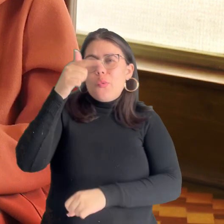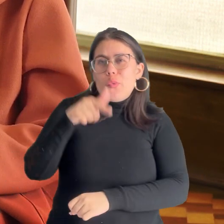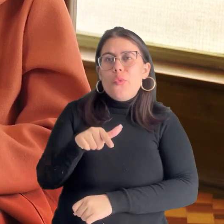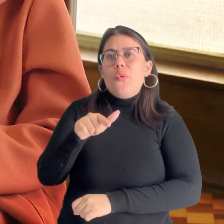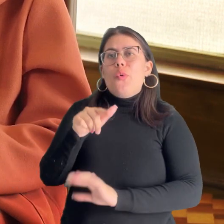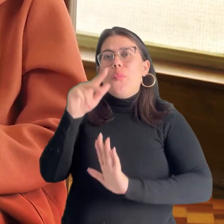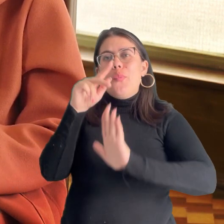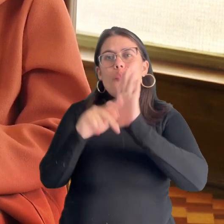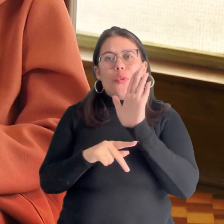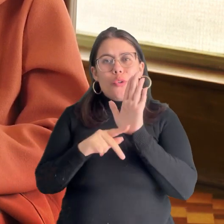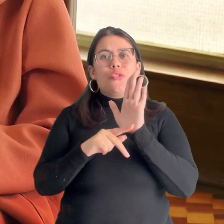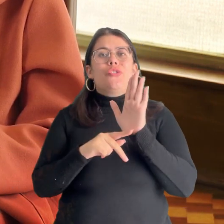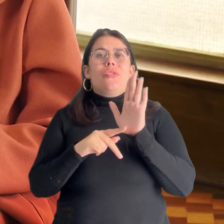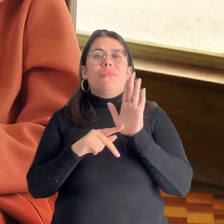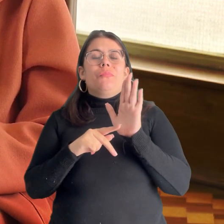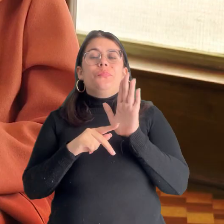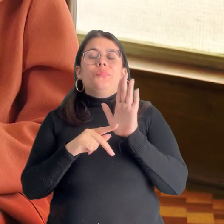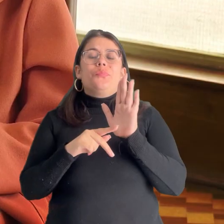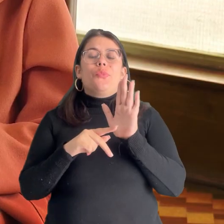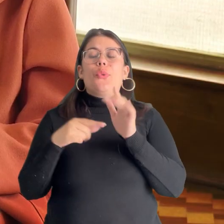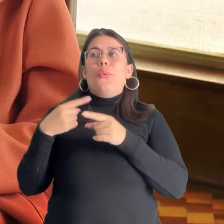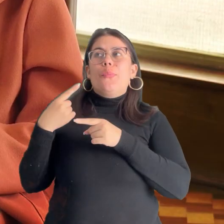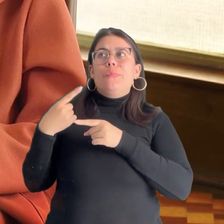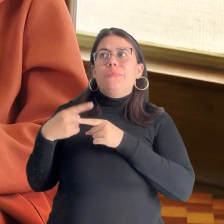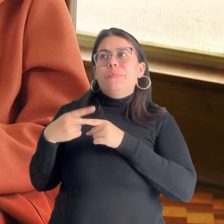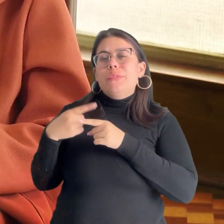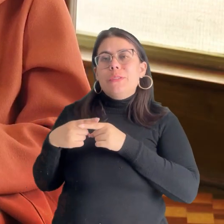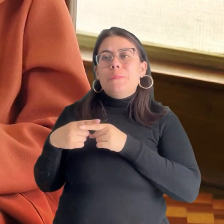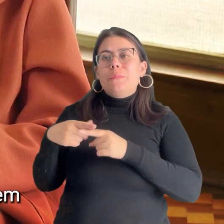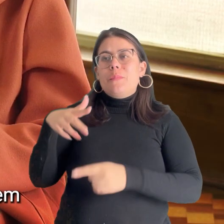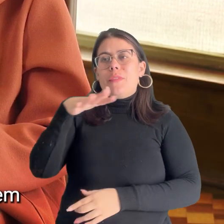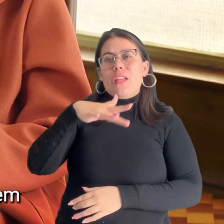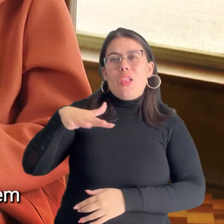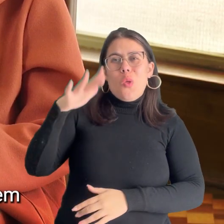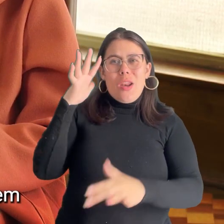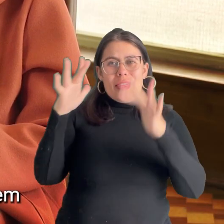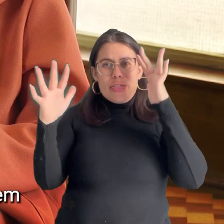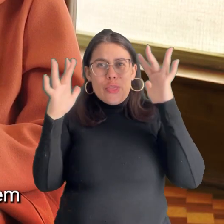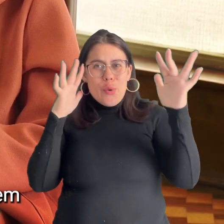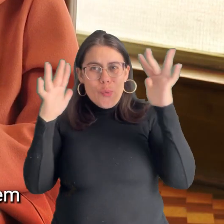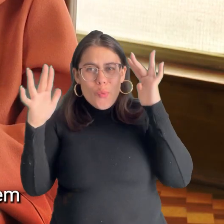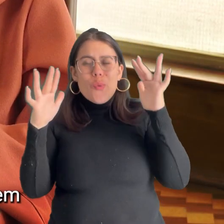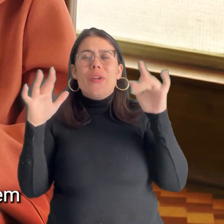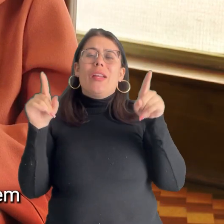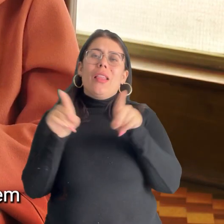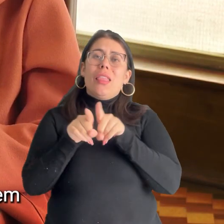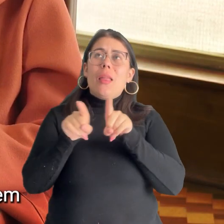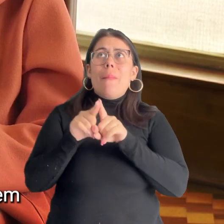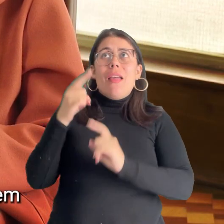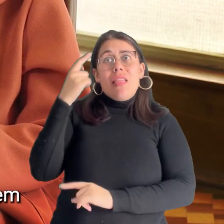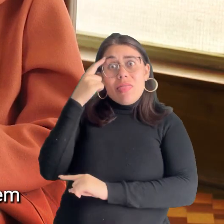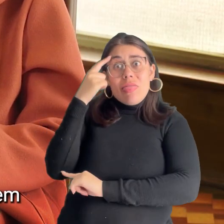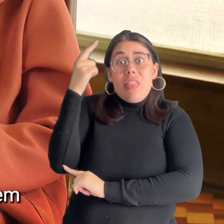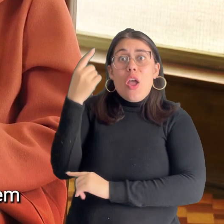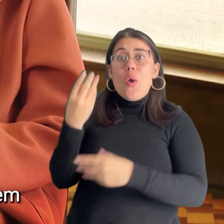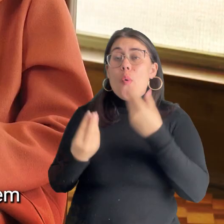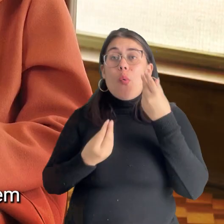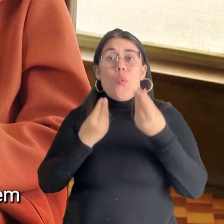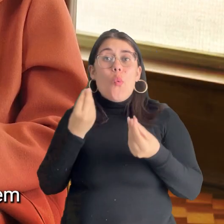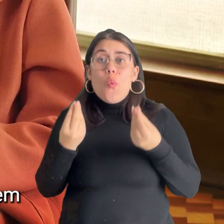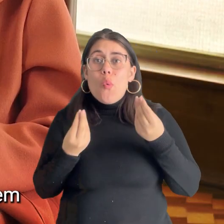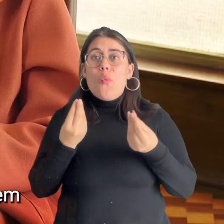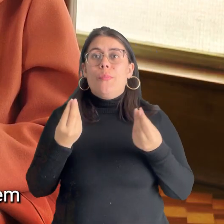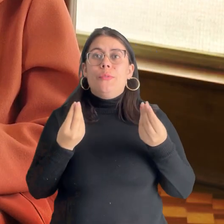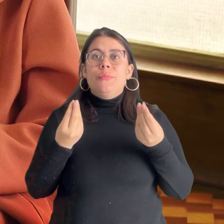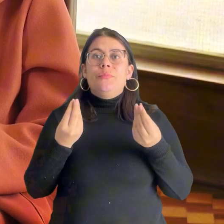projeto de restauro, ou seja, no âmbito teórico ou na ideia de como conceber